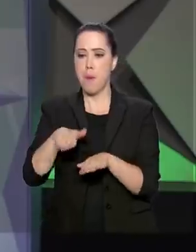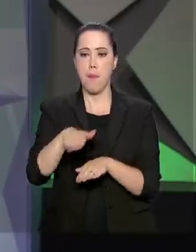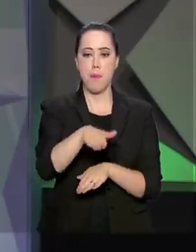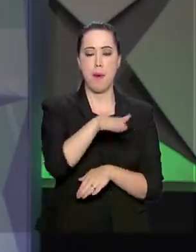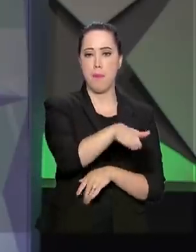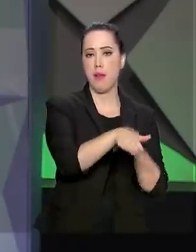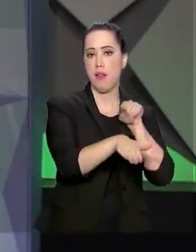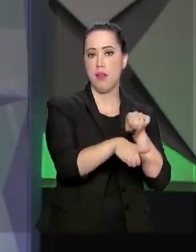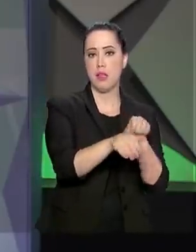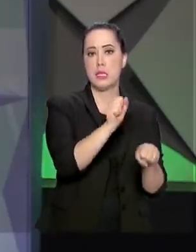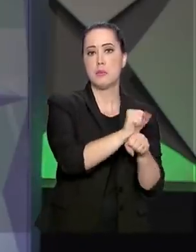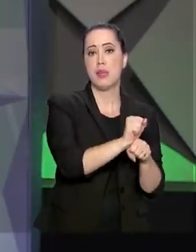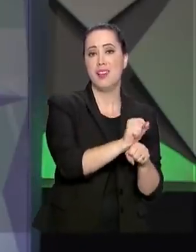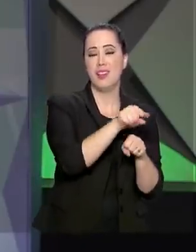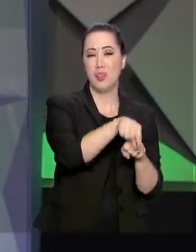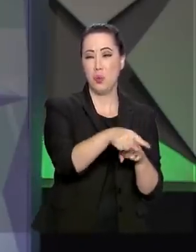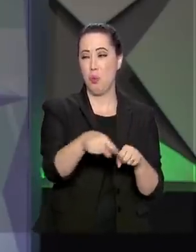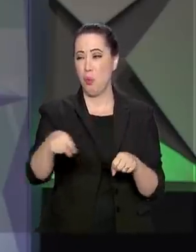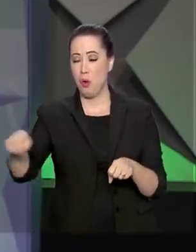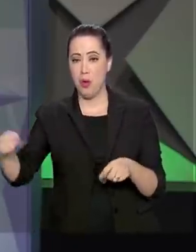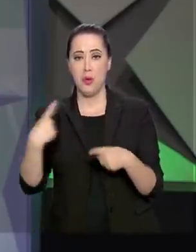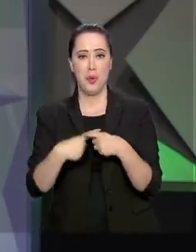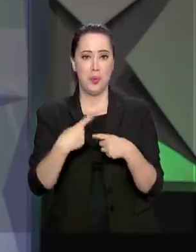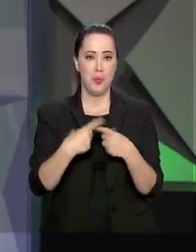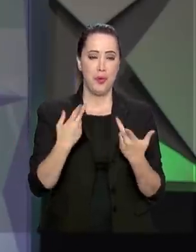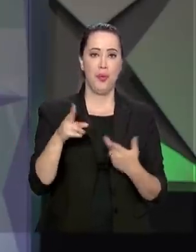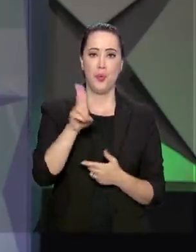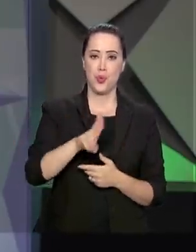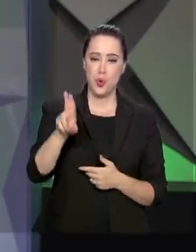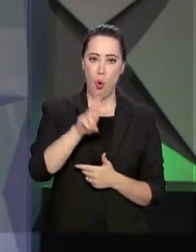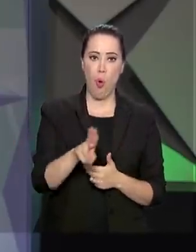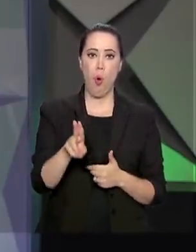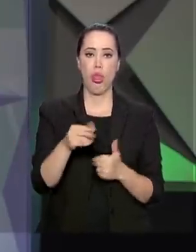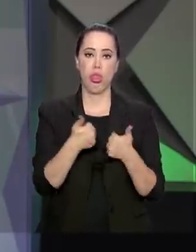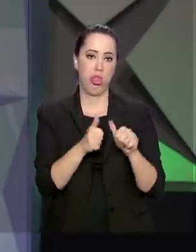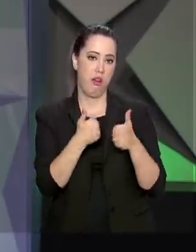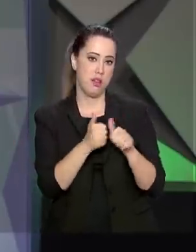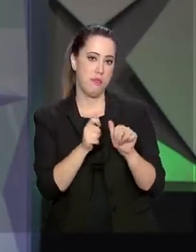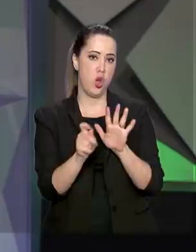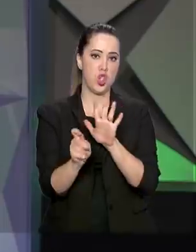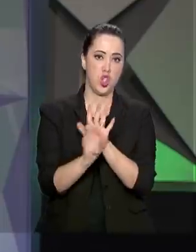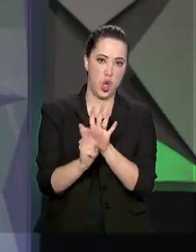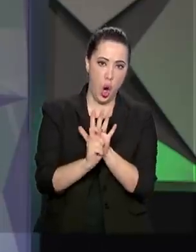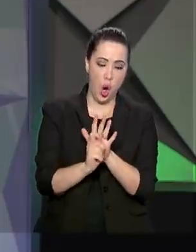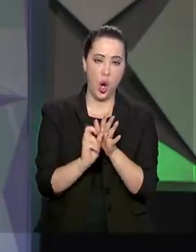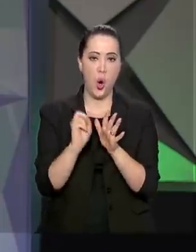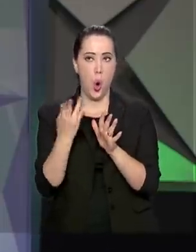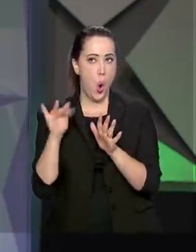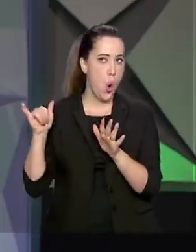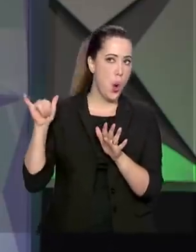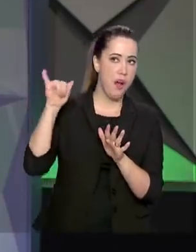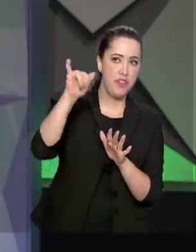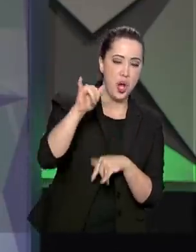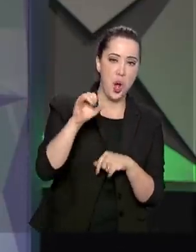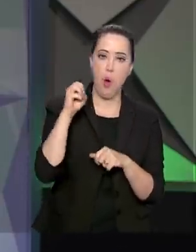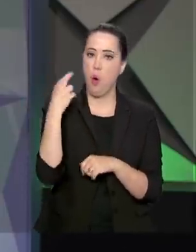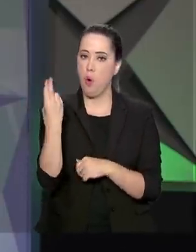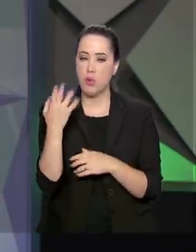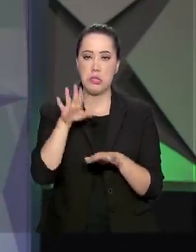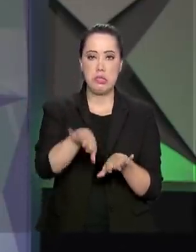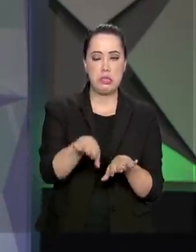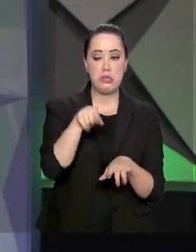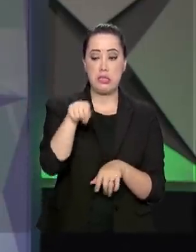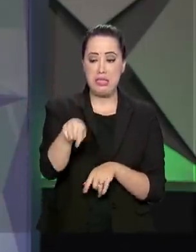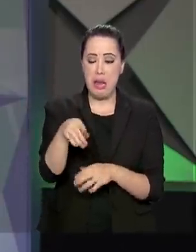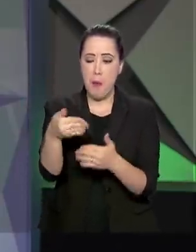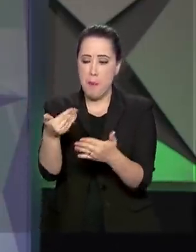perdidos por conta de terem sido utilizados em transporte de drogas, aviões, helicópteros, mas muitas vezes se deteriorando